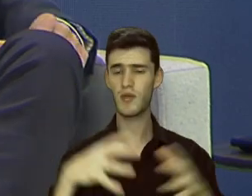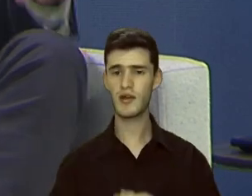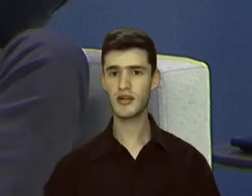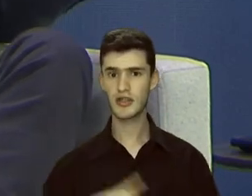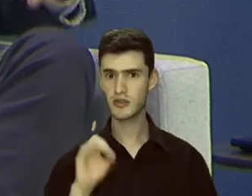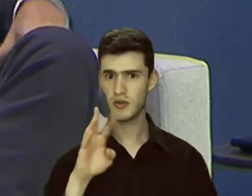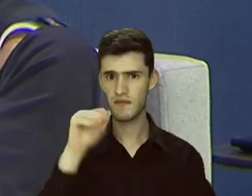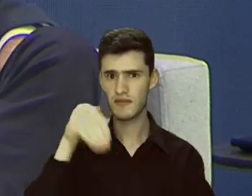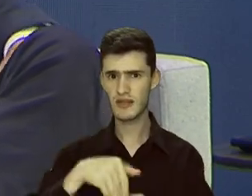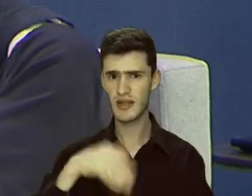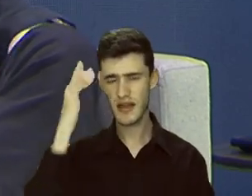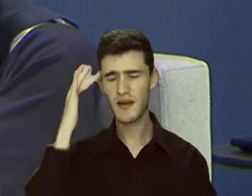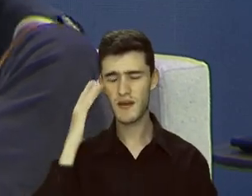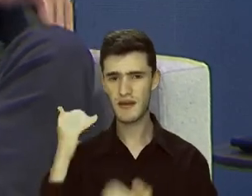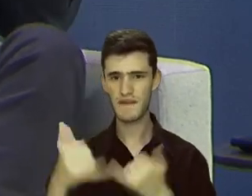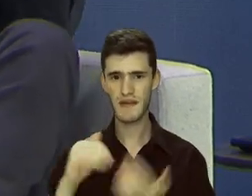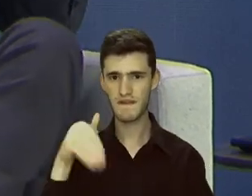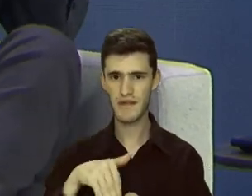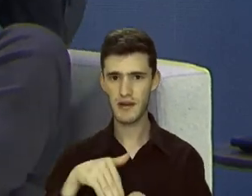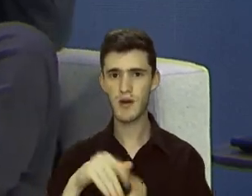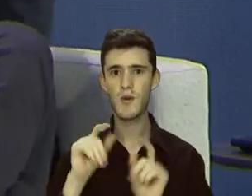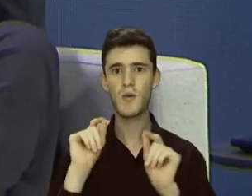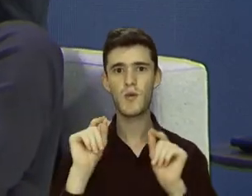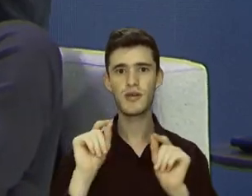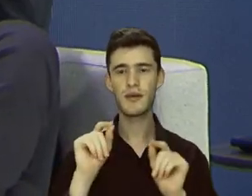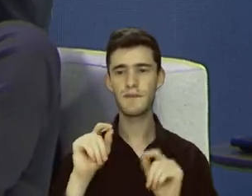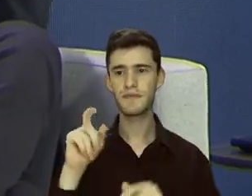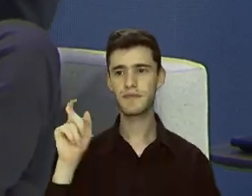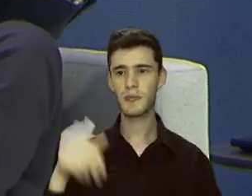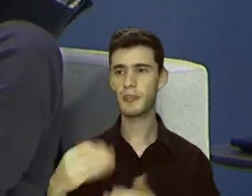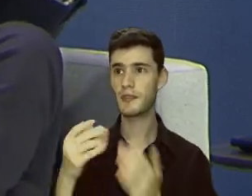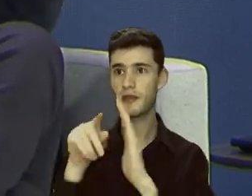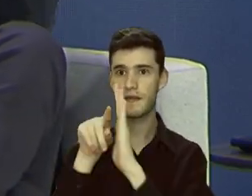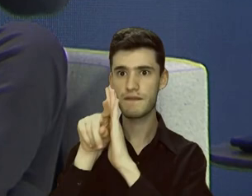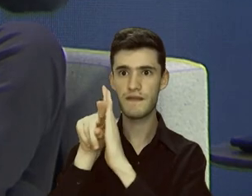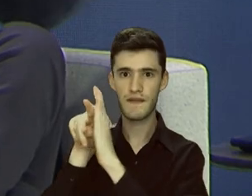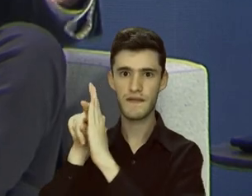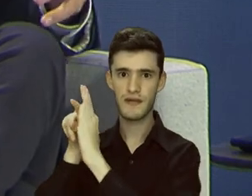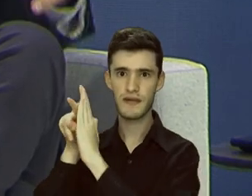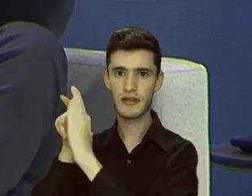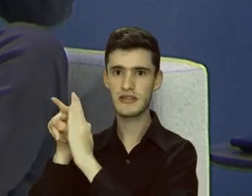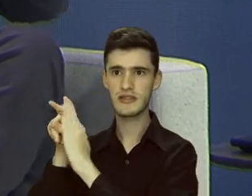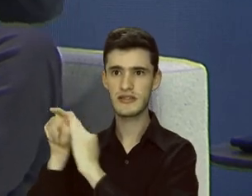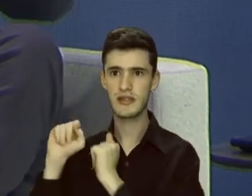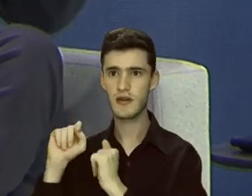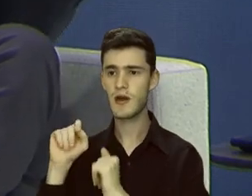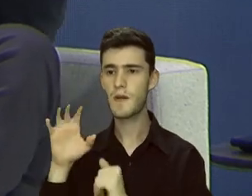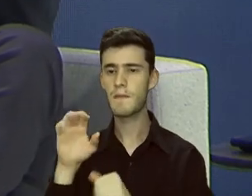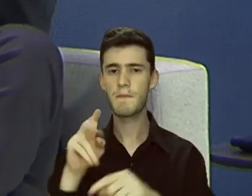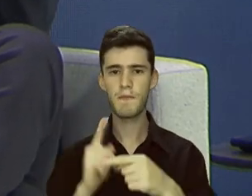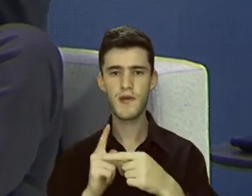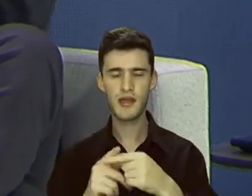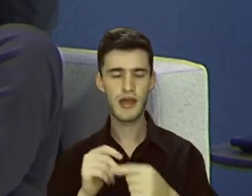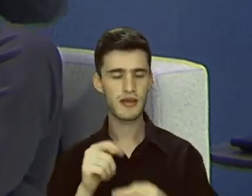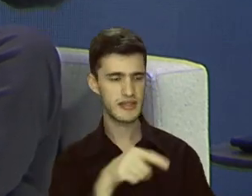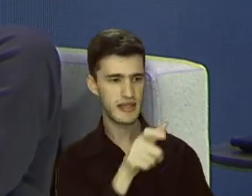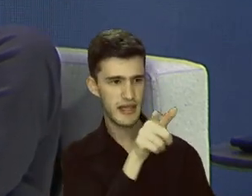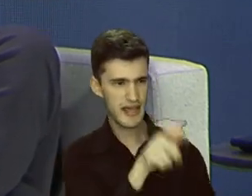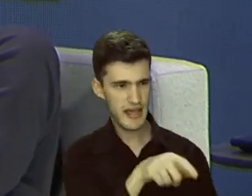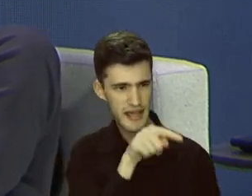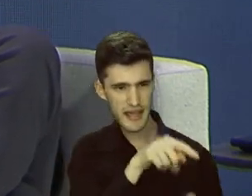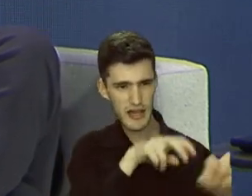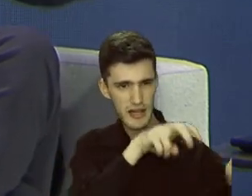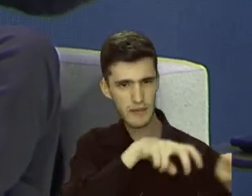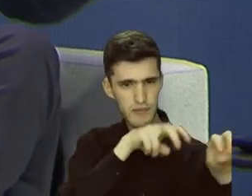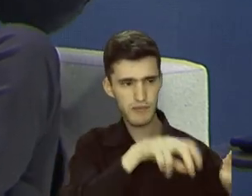é previsão climática né porque você conversa com o produtor você vê pesquisa que o que